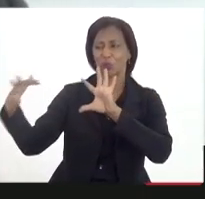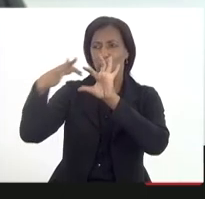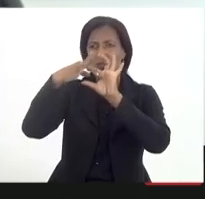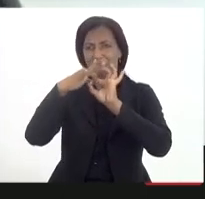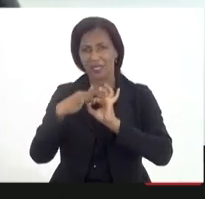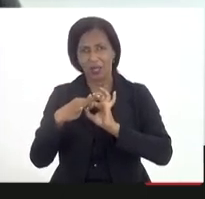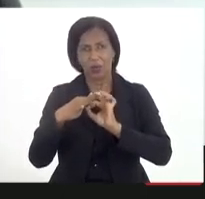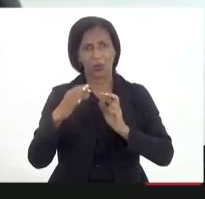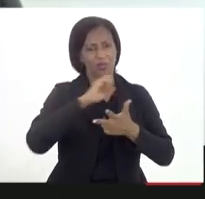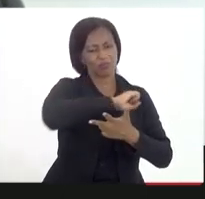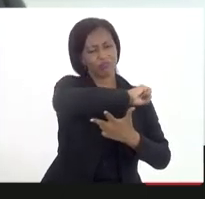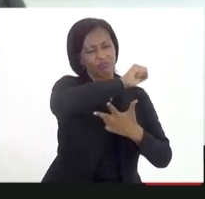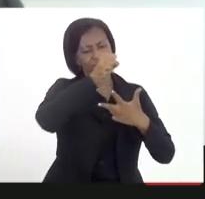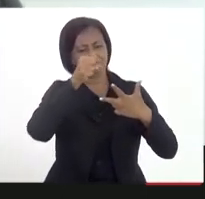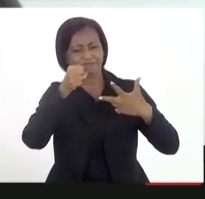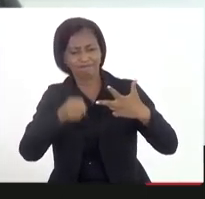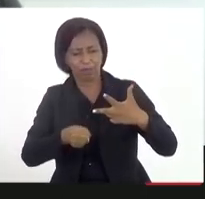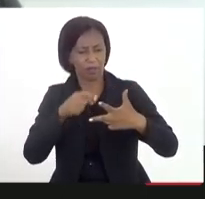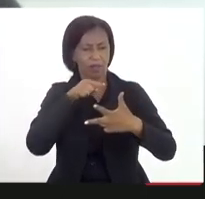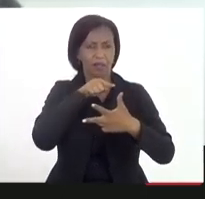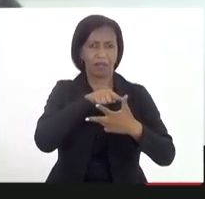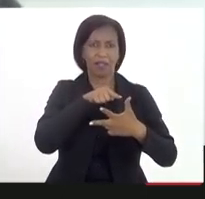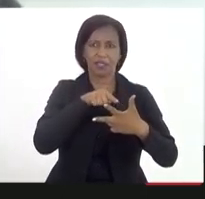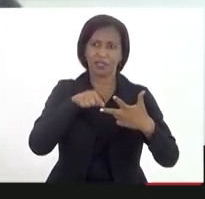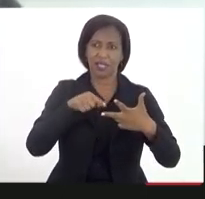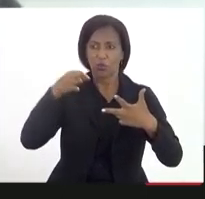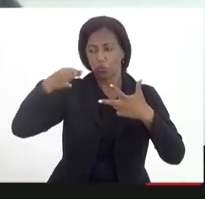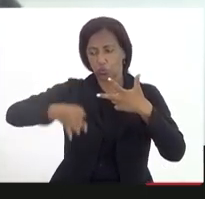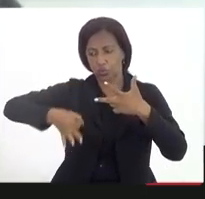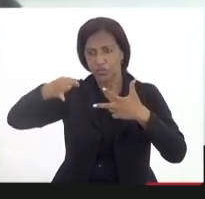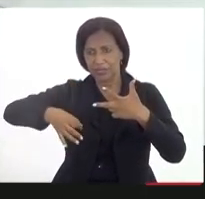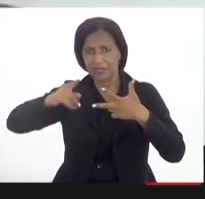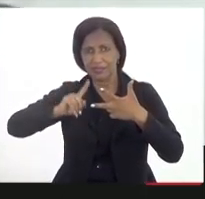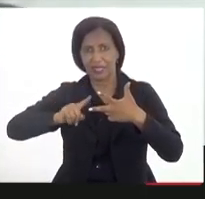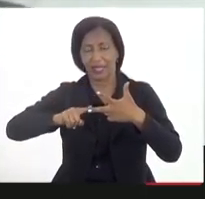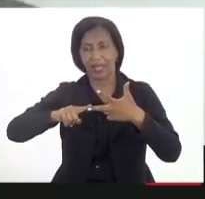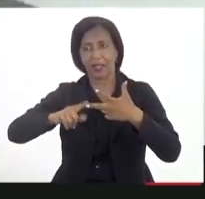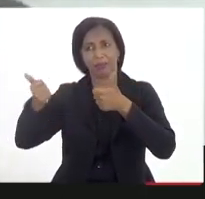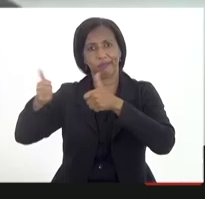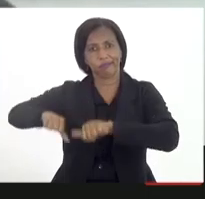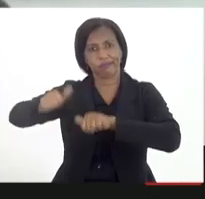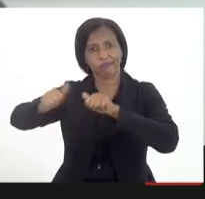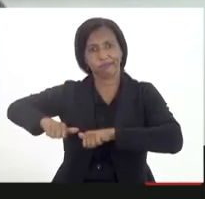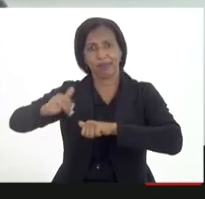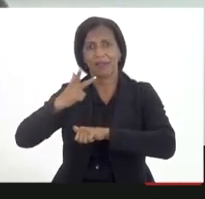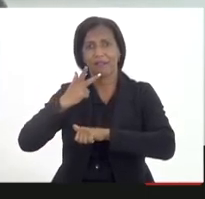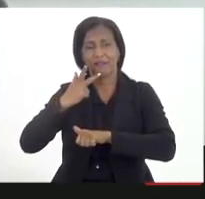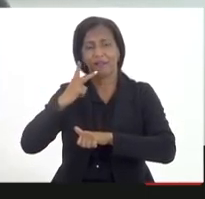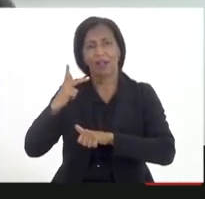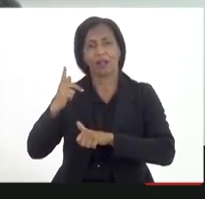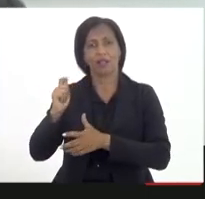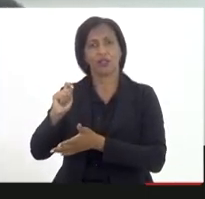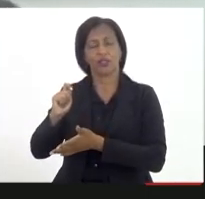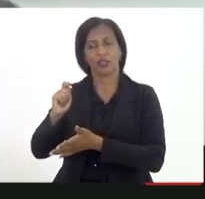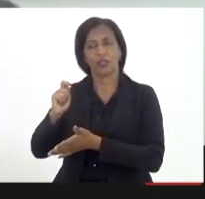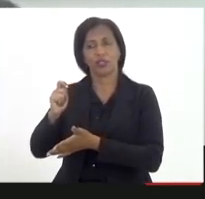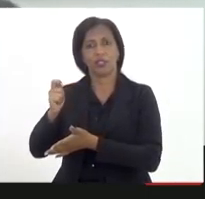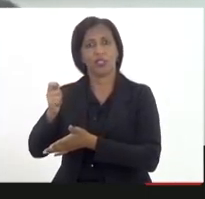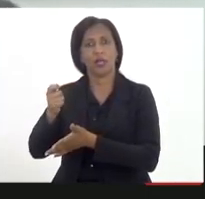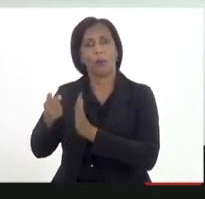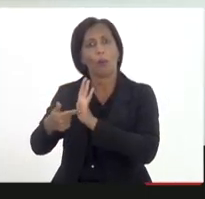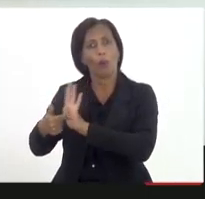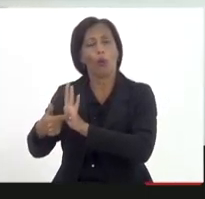a gente tem aqui representante do Poder Judiciário né que em última análise tá falando de prestação jurisdicional que é